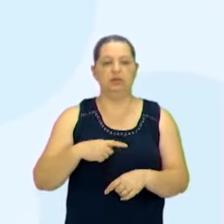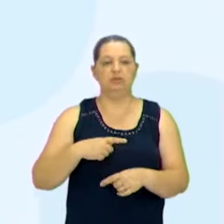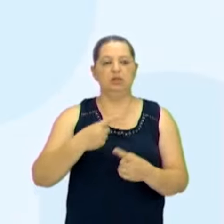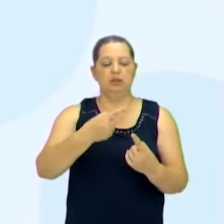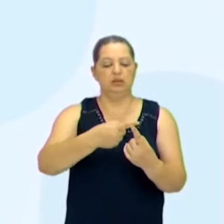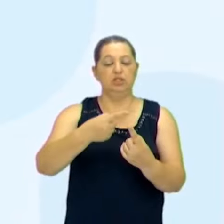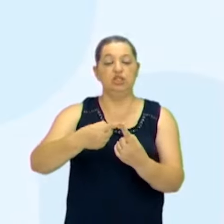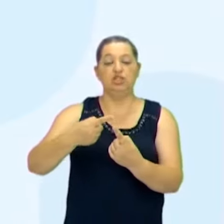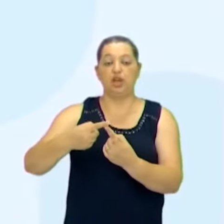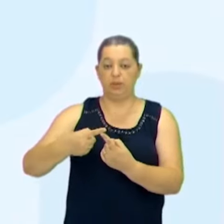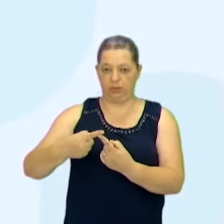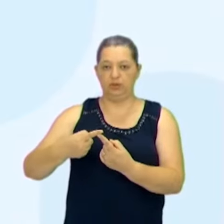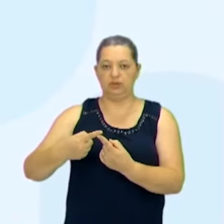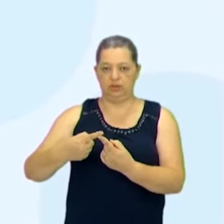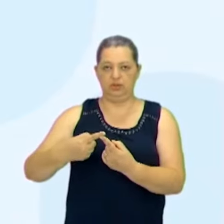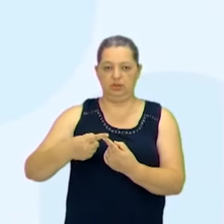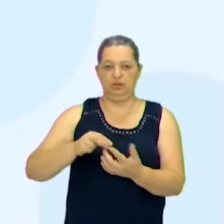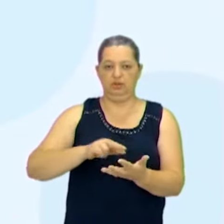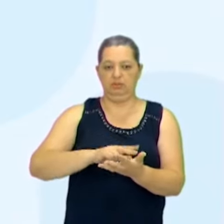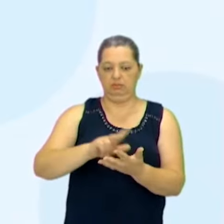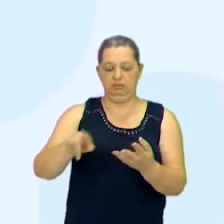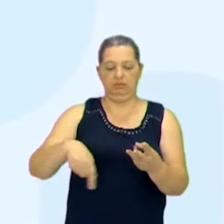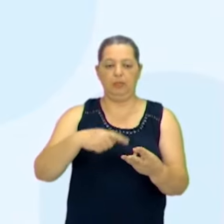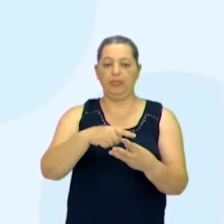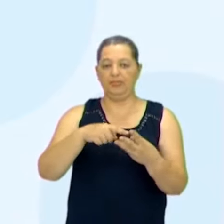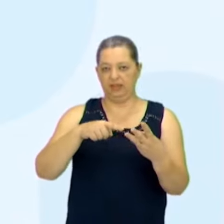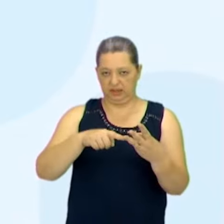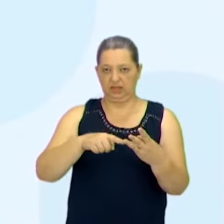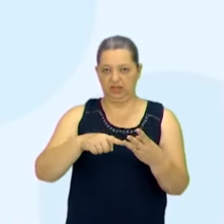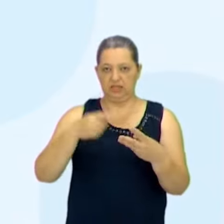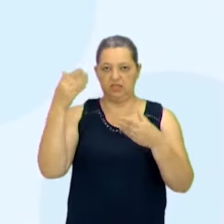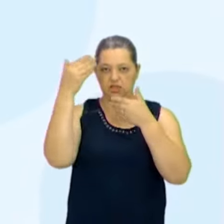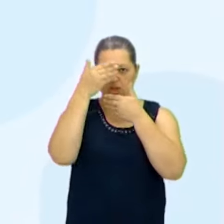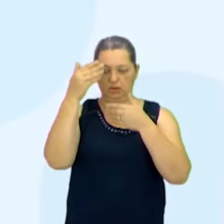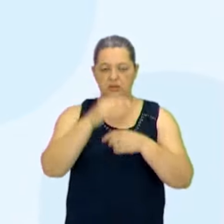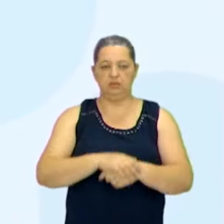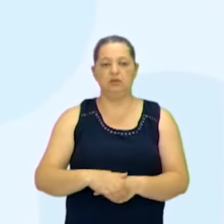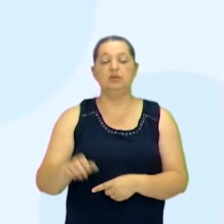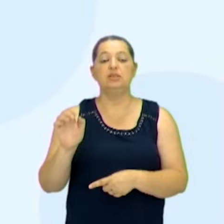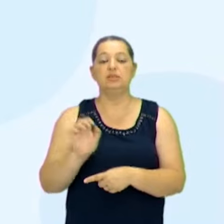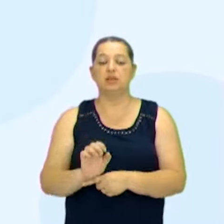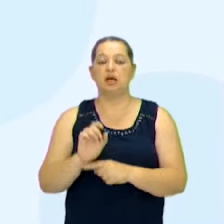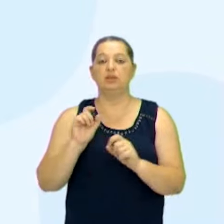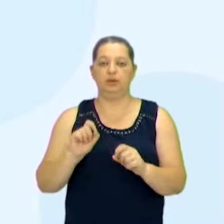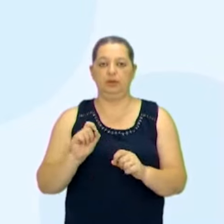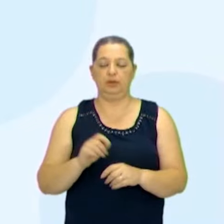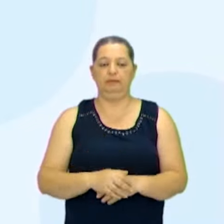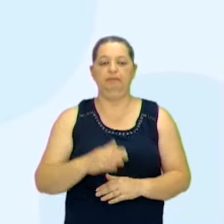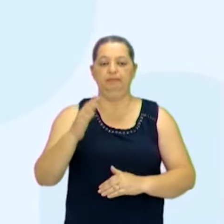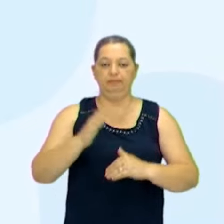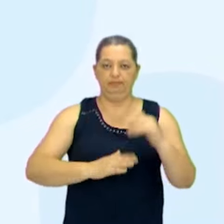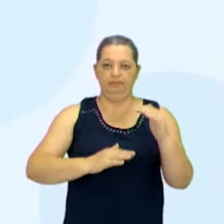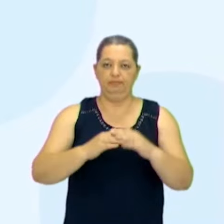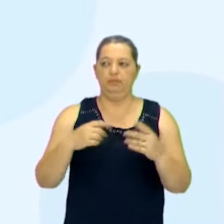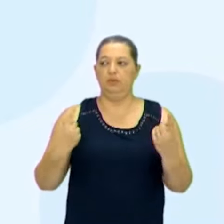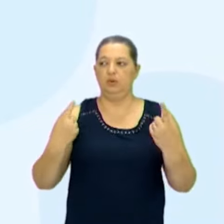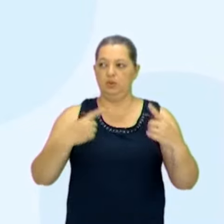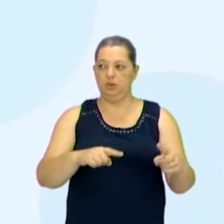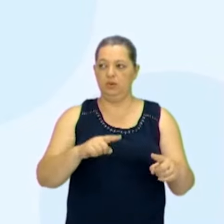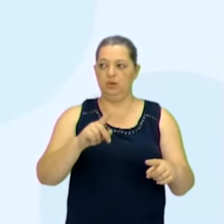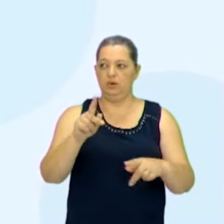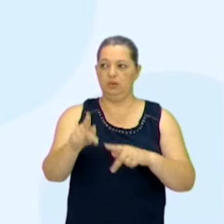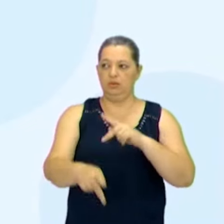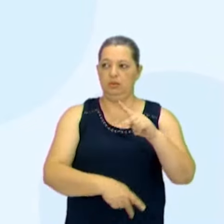existem tipos, né? Tipos de terrorismo. Então, a do Estado, geralmente, ela é praticada contra a sua própria